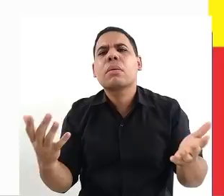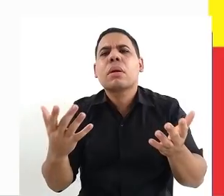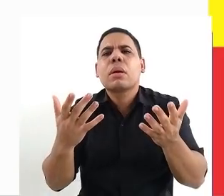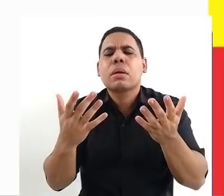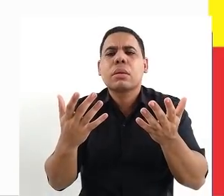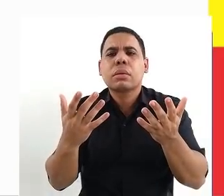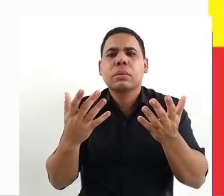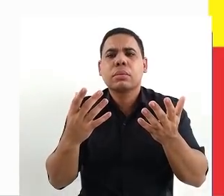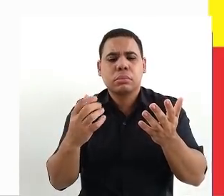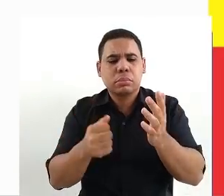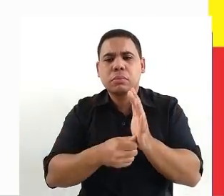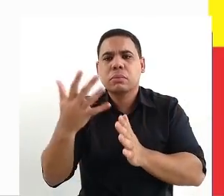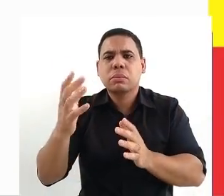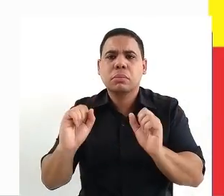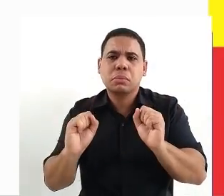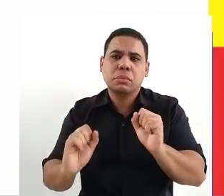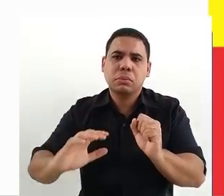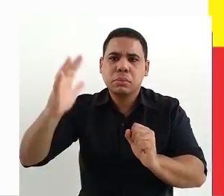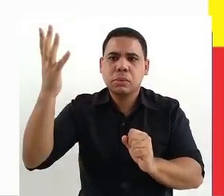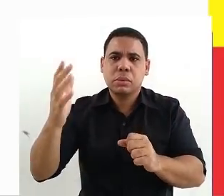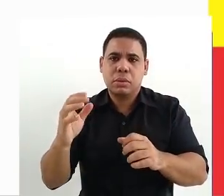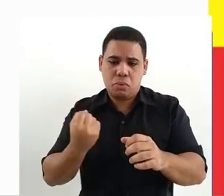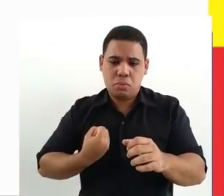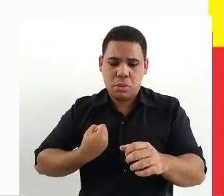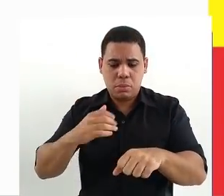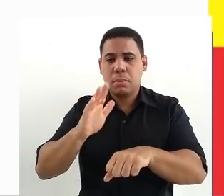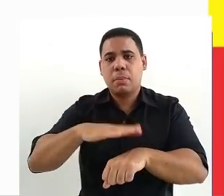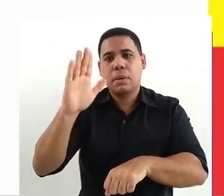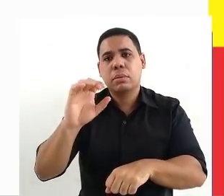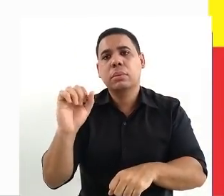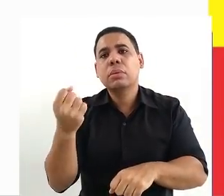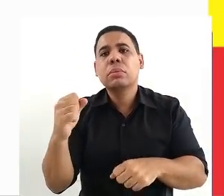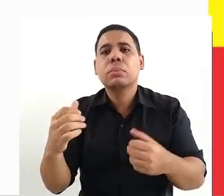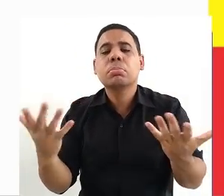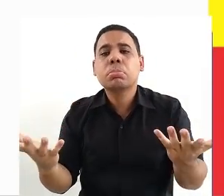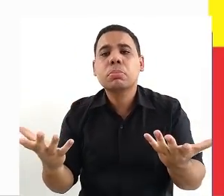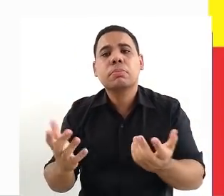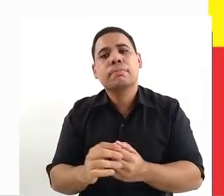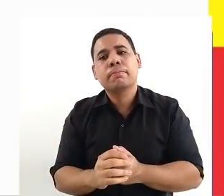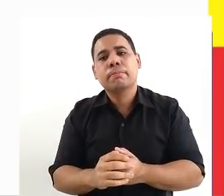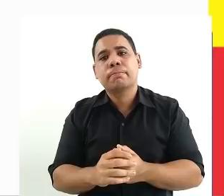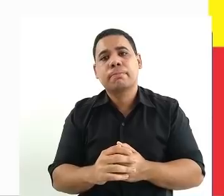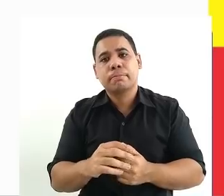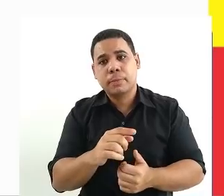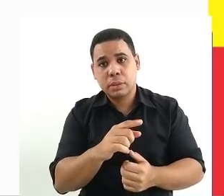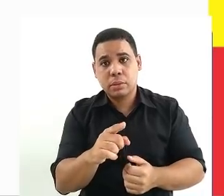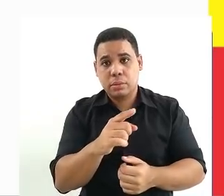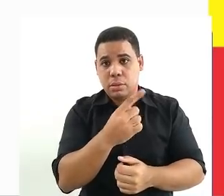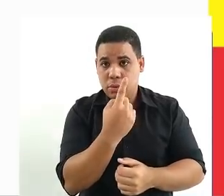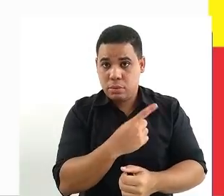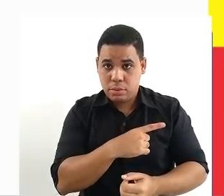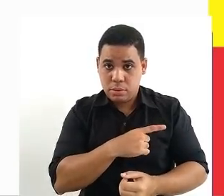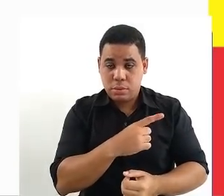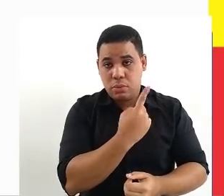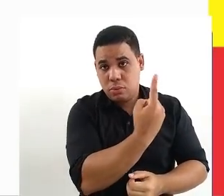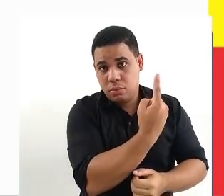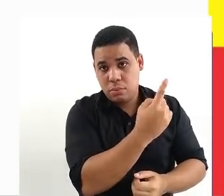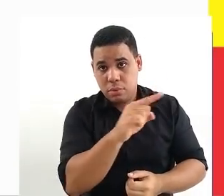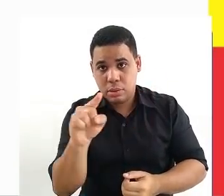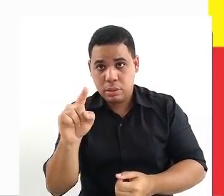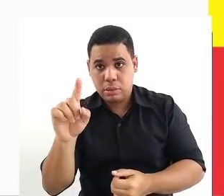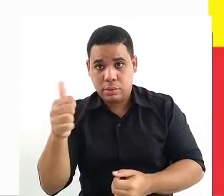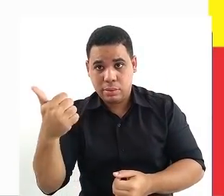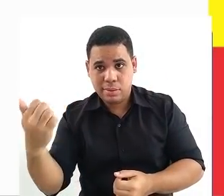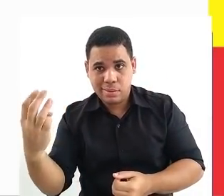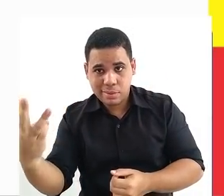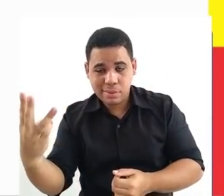a probabilidade de ser um número maior que 8? Pessoal, se ele numerou de 1 a 13, quais